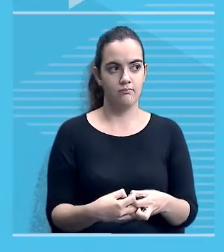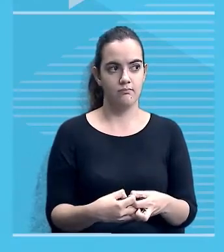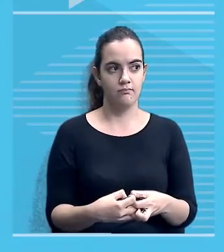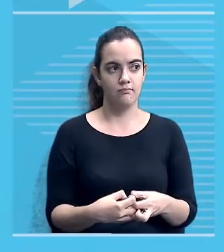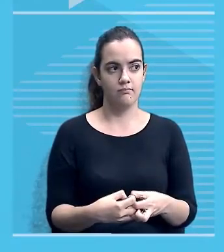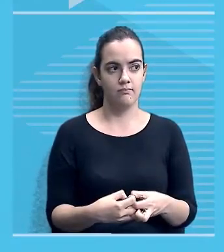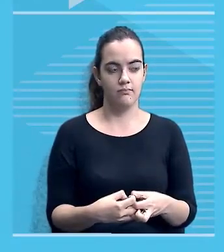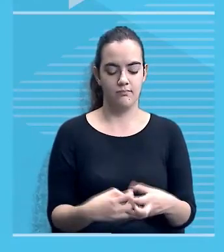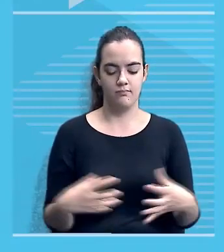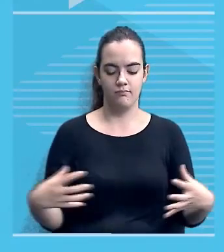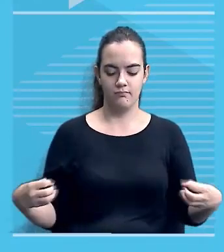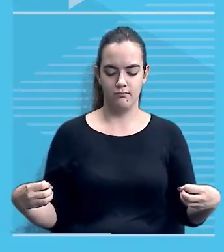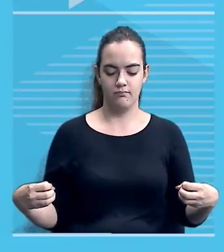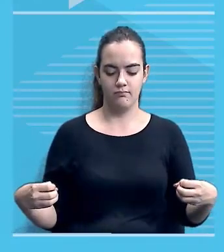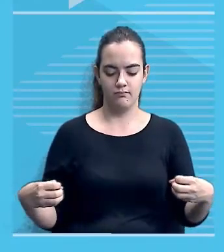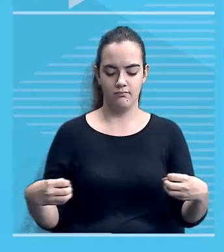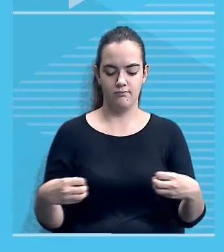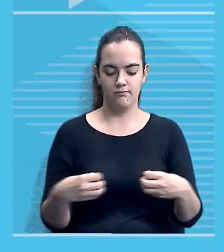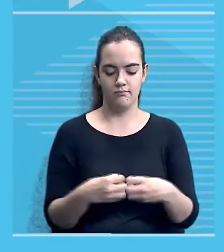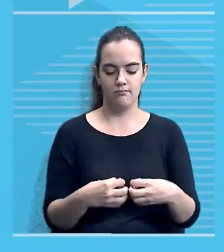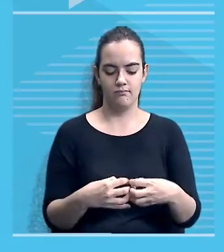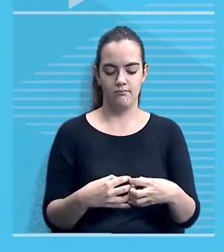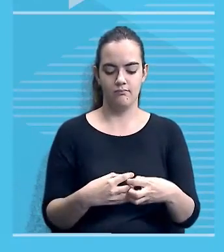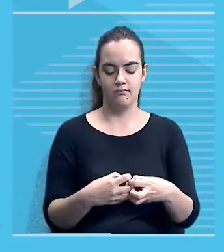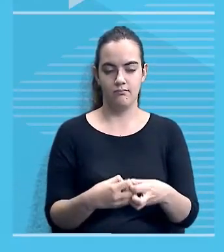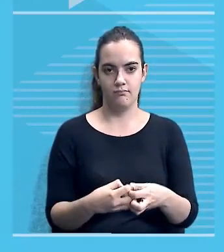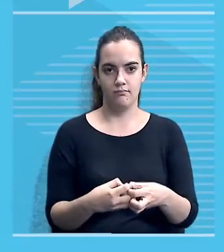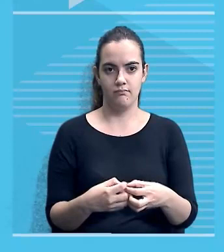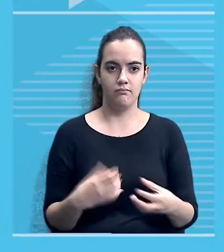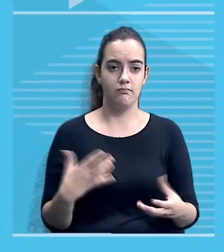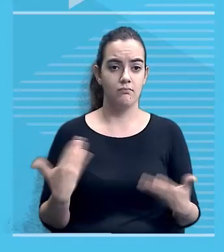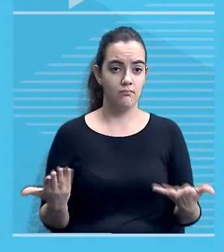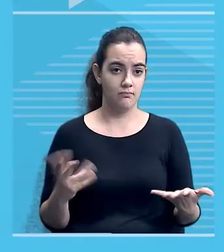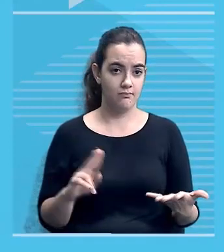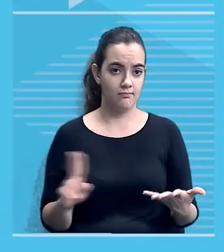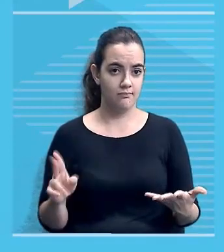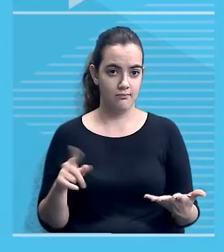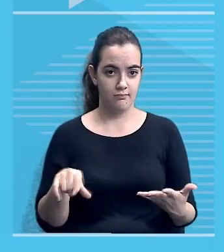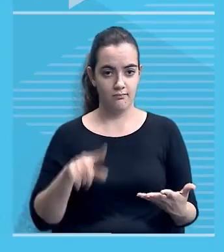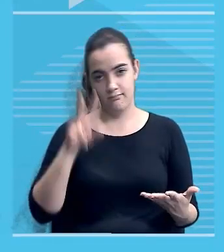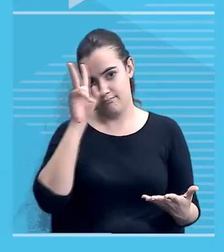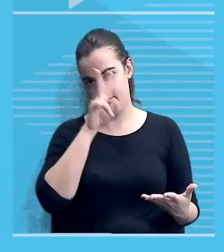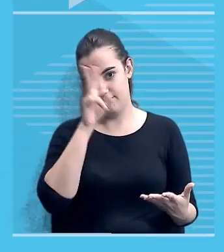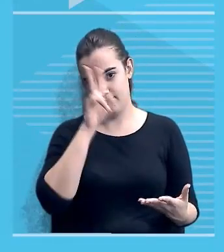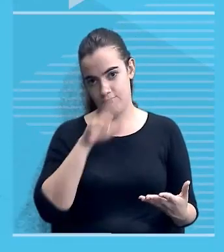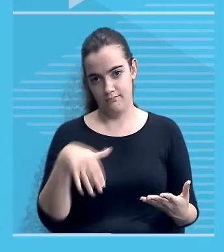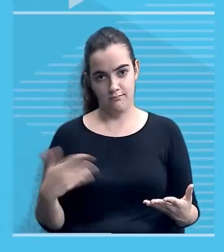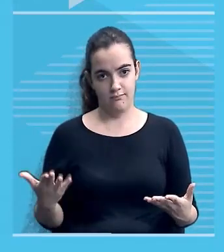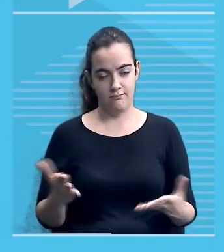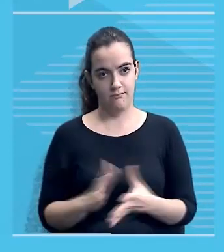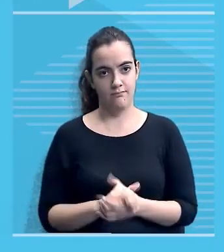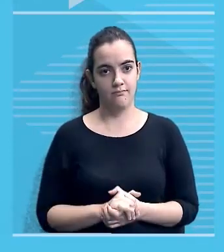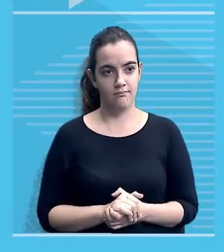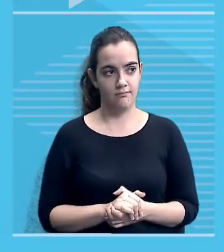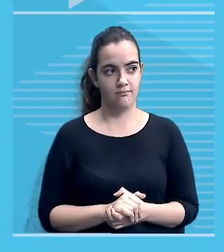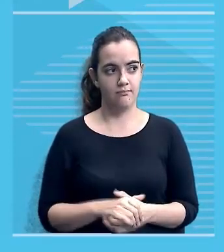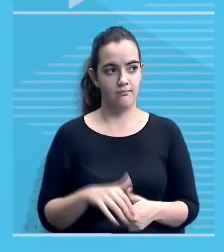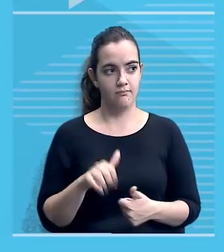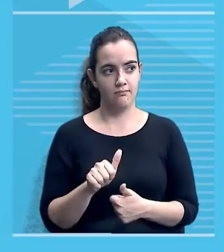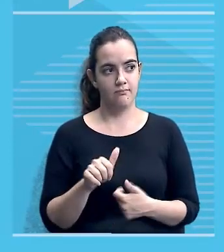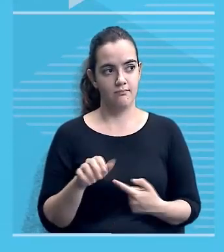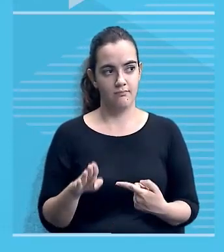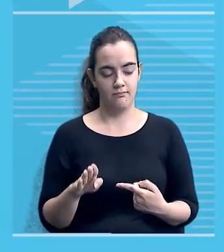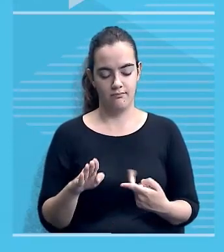inchaço Urbano letra B hipertrofia Urbana letra c